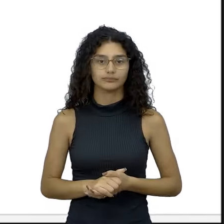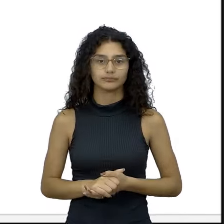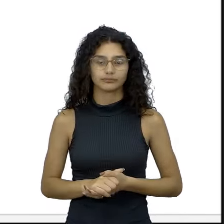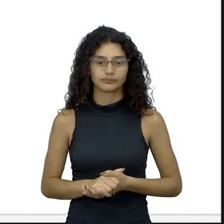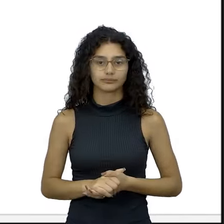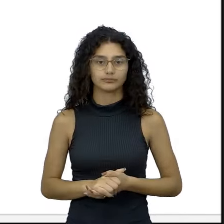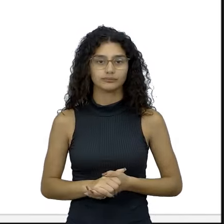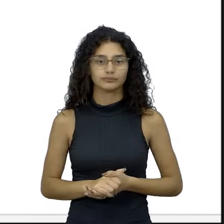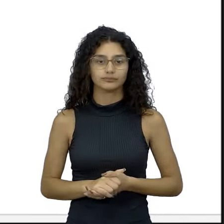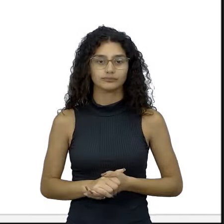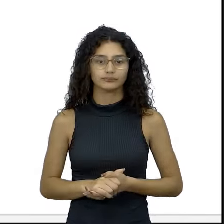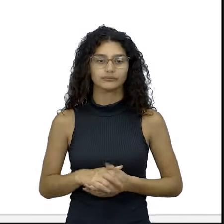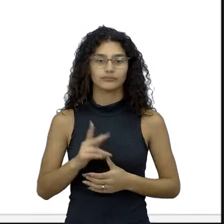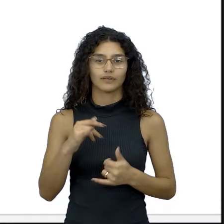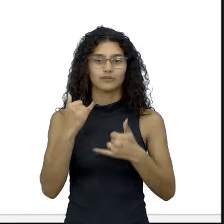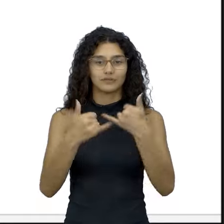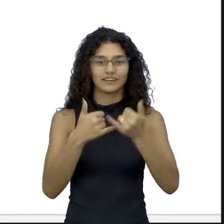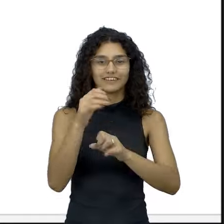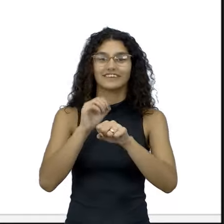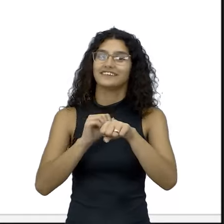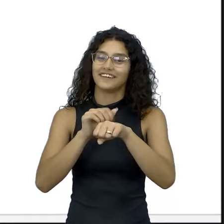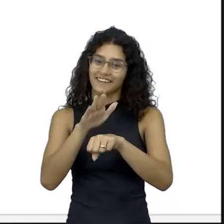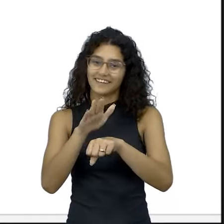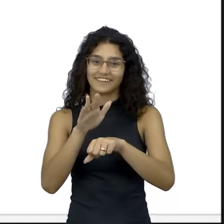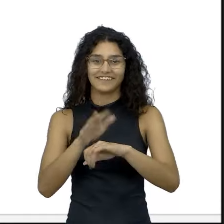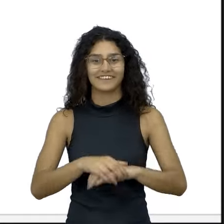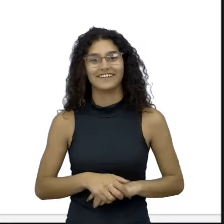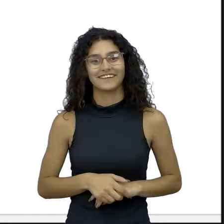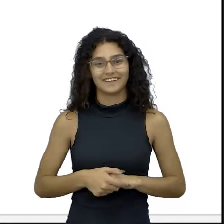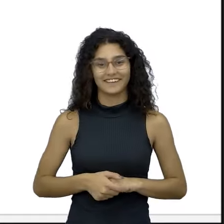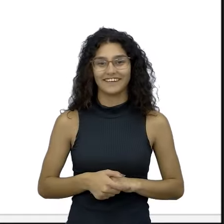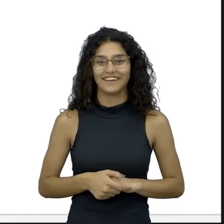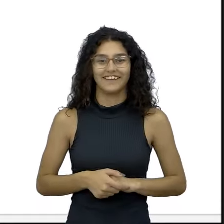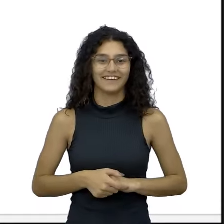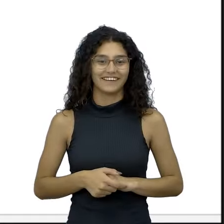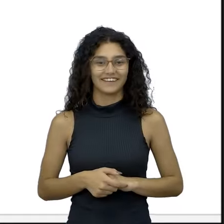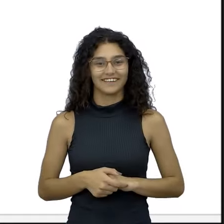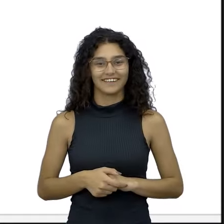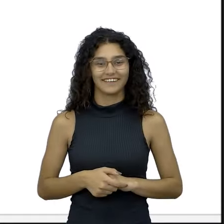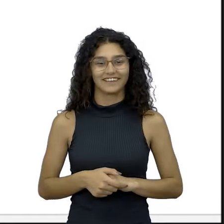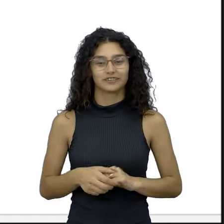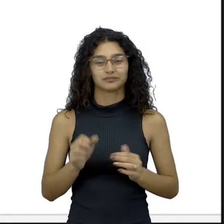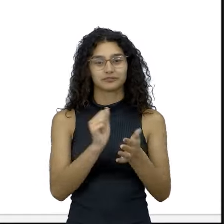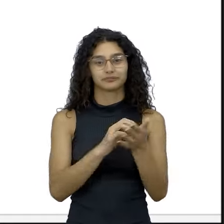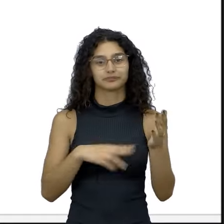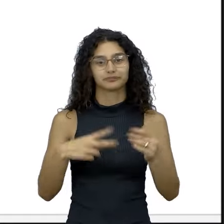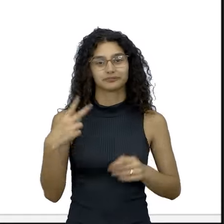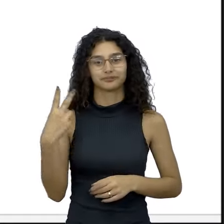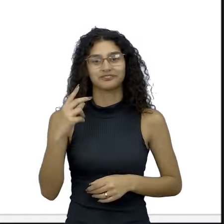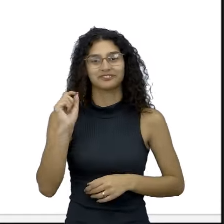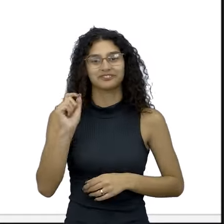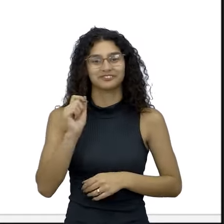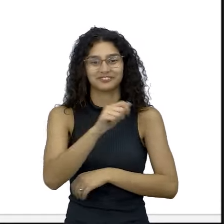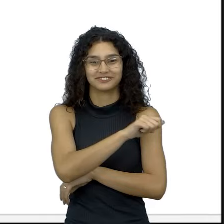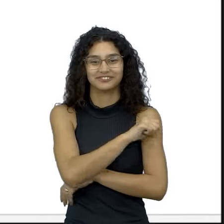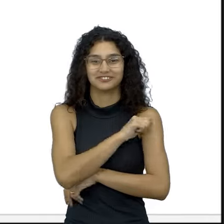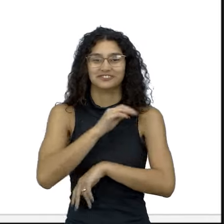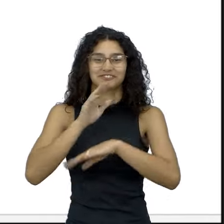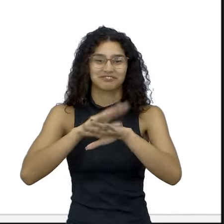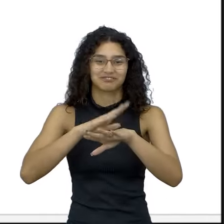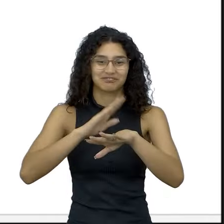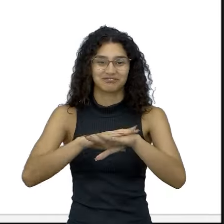Eu sempre brinco, né? Fica a dica. Bom, e na atividade 2, o que os estudantes